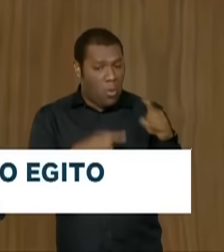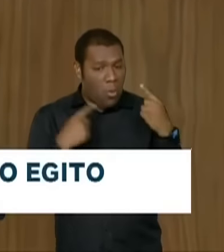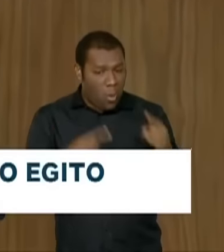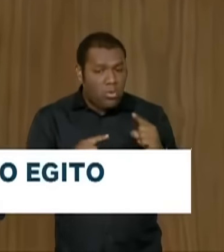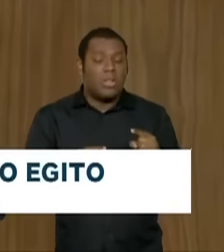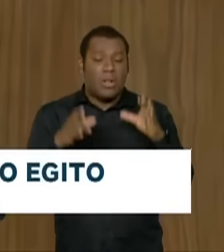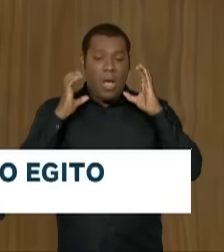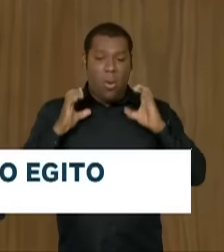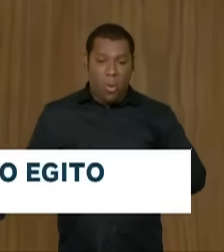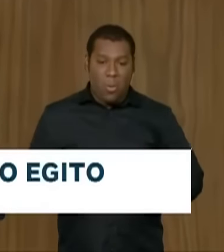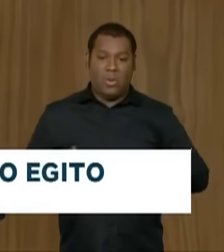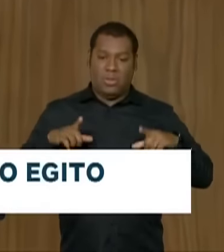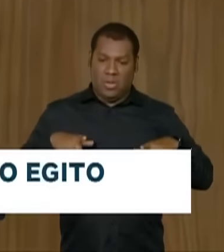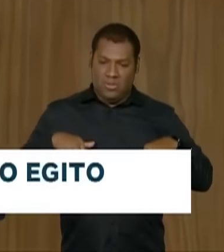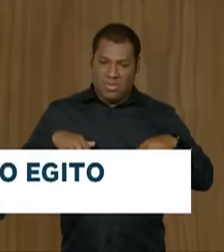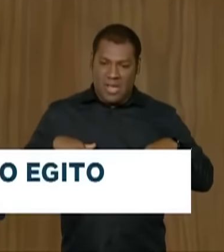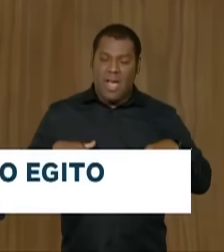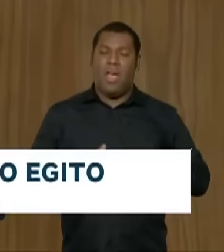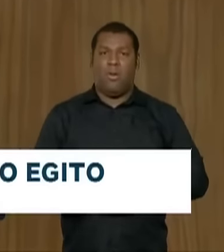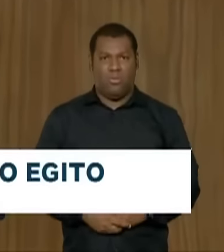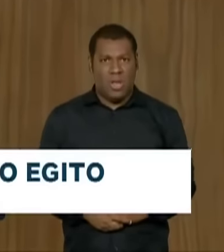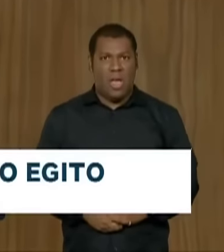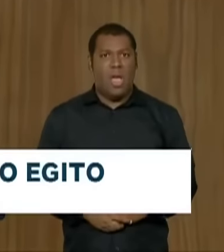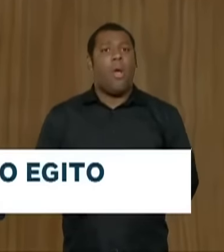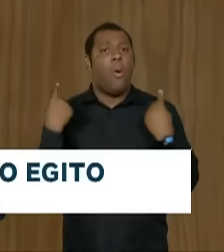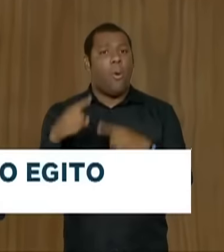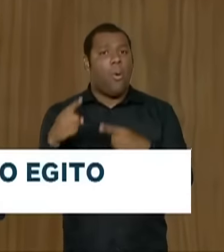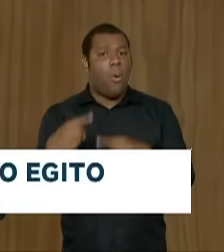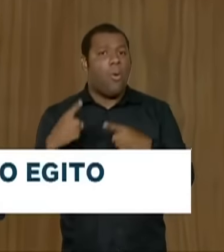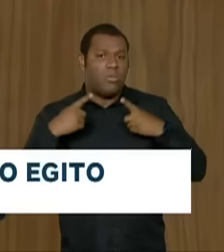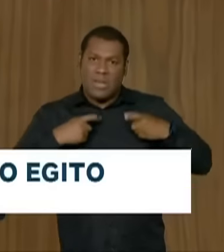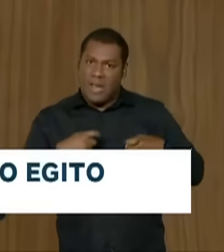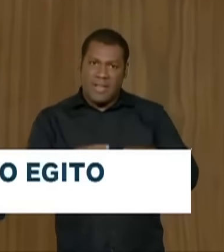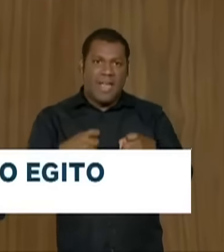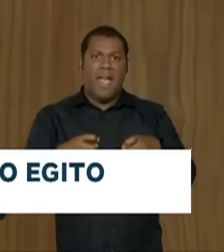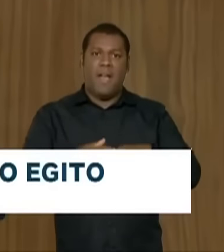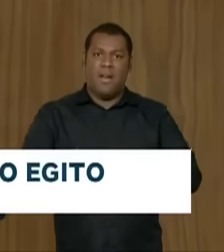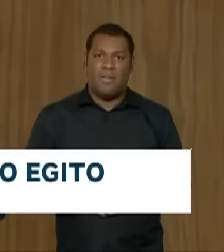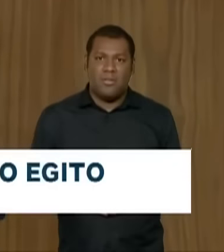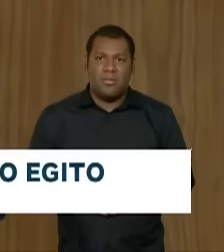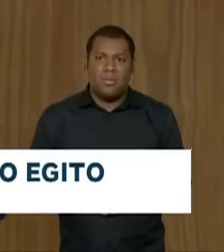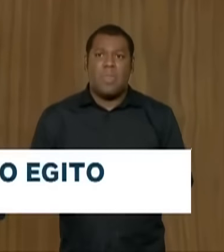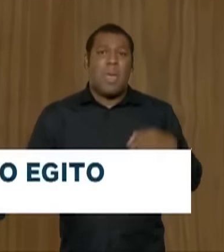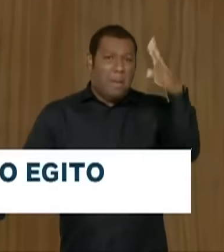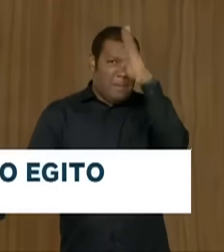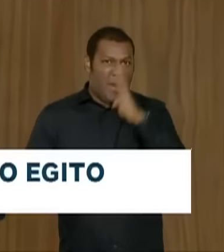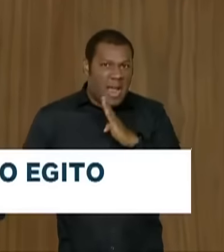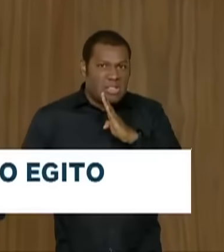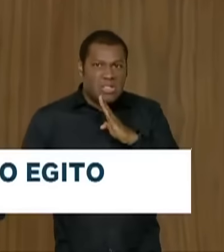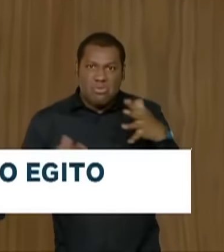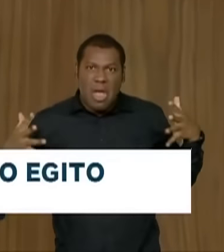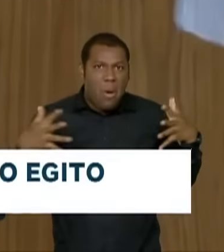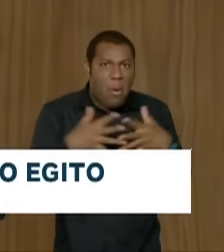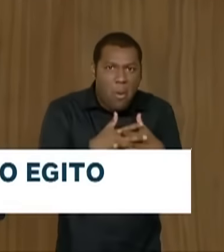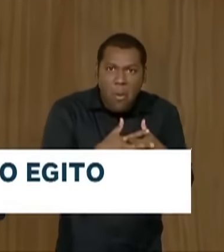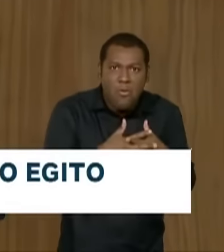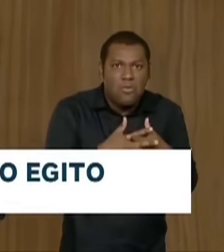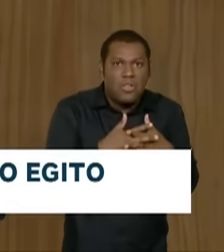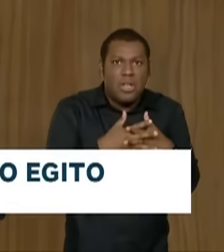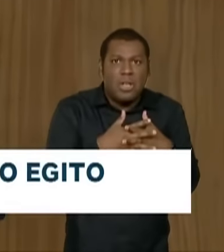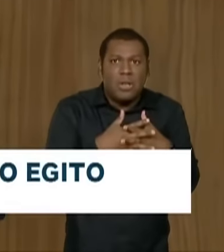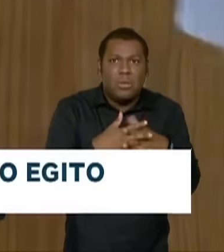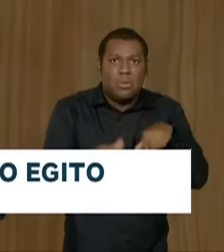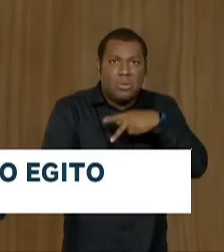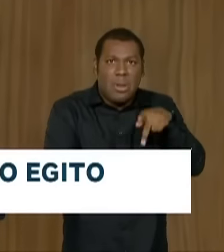nós somos contra a guerra, porque o Brasil é um país que não tem contencioso com nenhum país do mundo e a gente acha